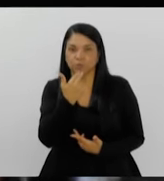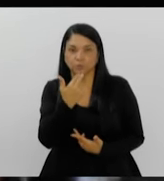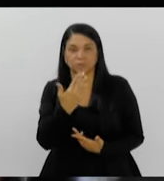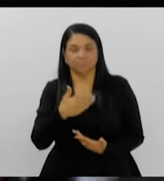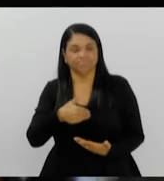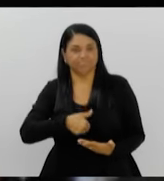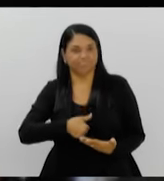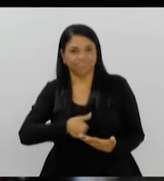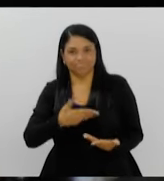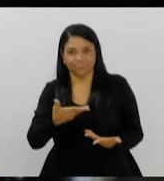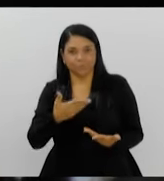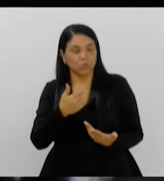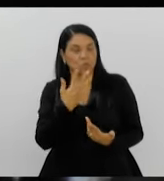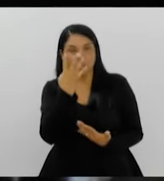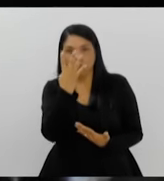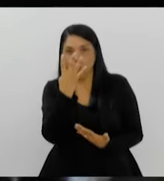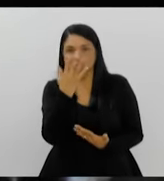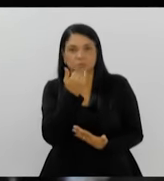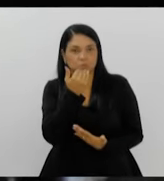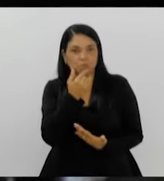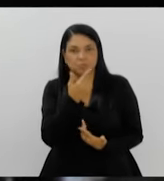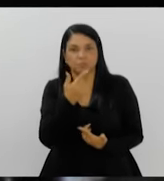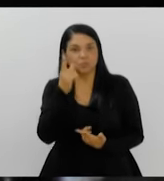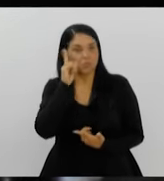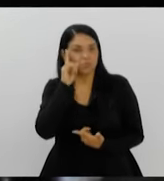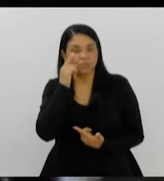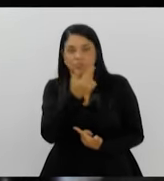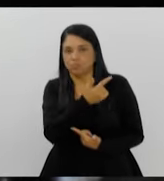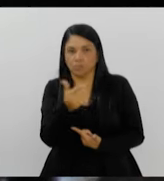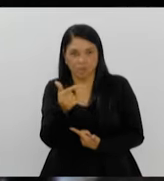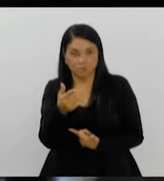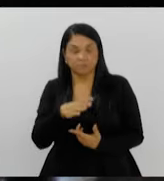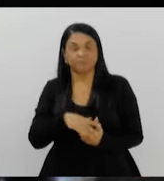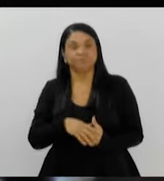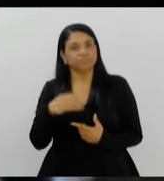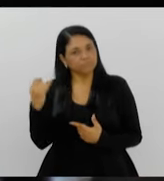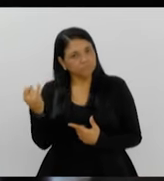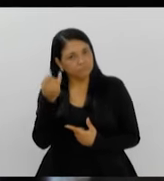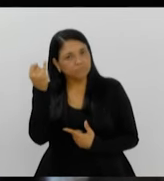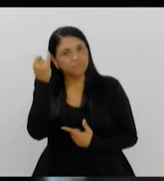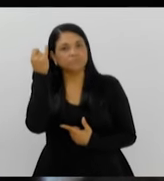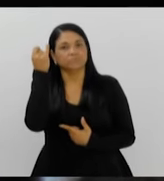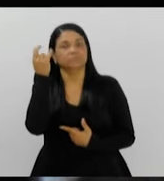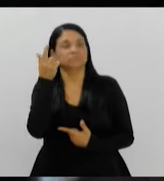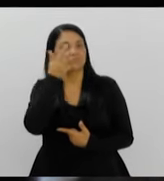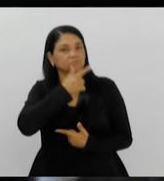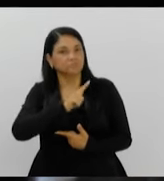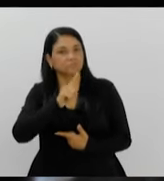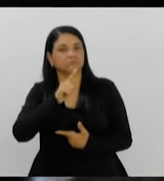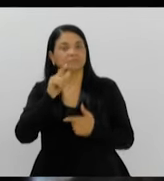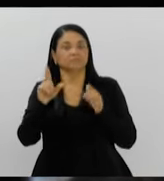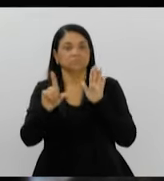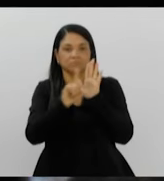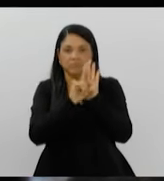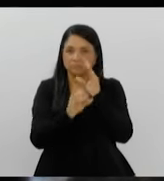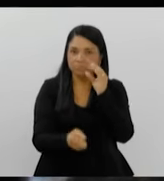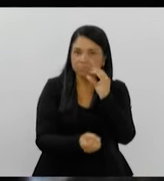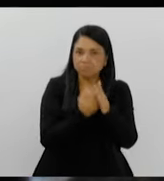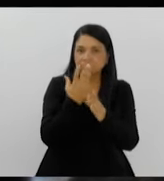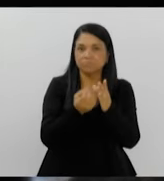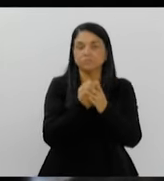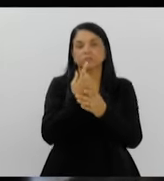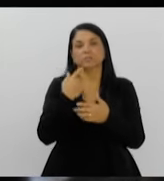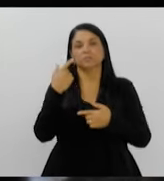conseguem fazer as quatro refeições diárias e é muito importante que a gente consiga produzir legislação e fazer luta